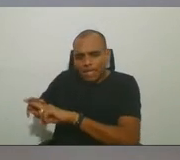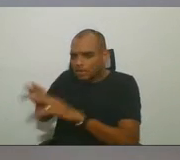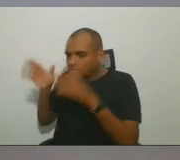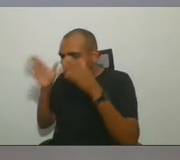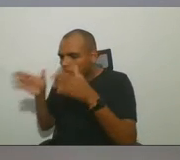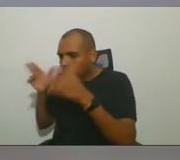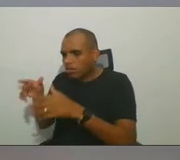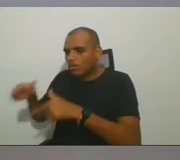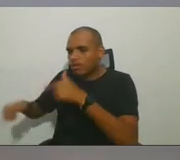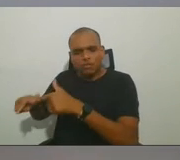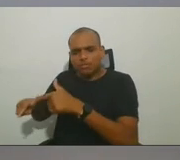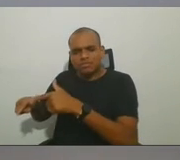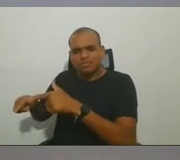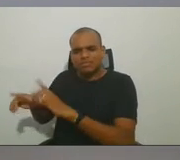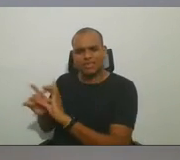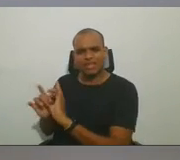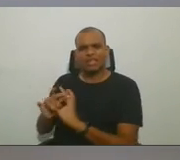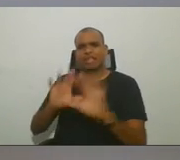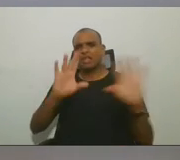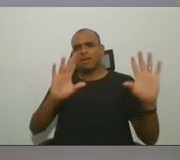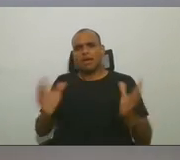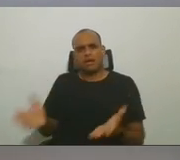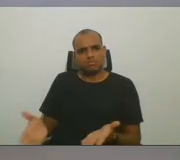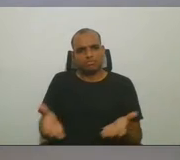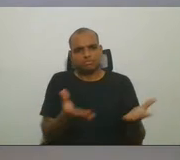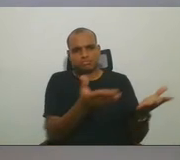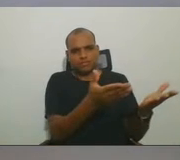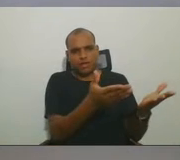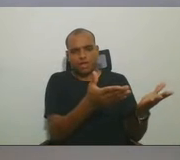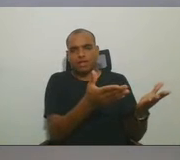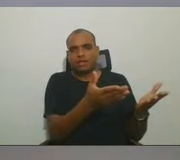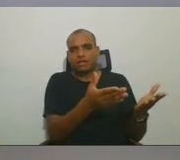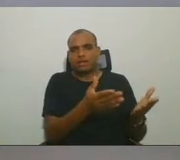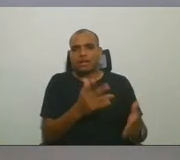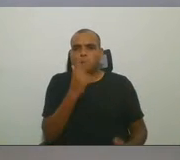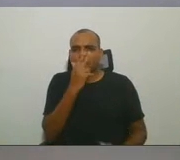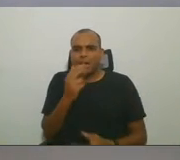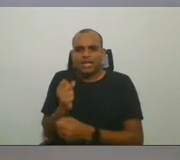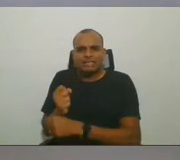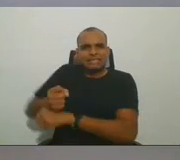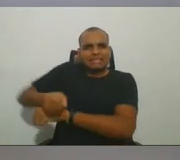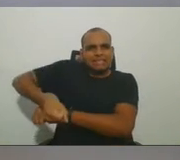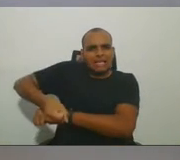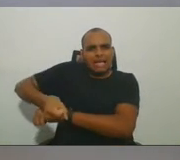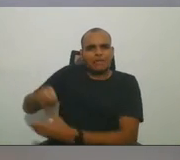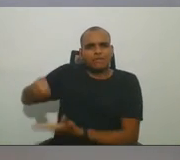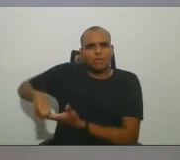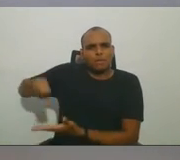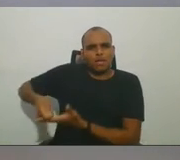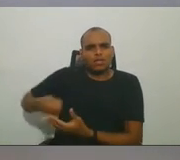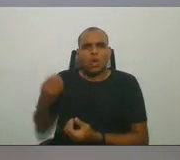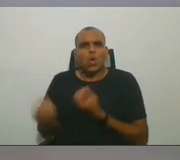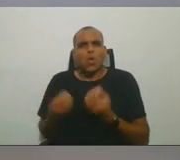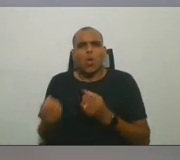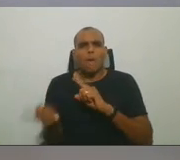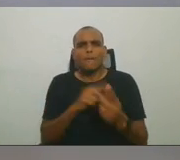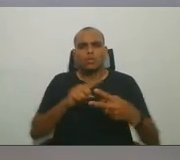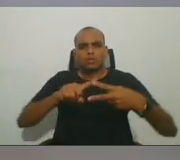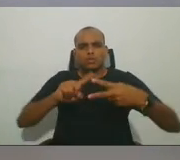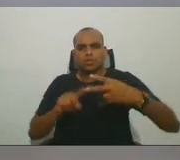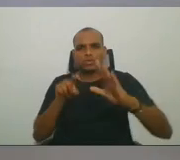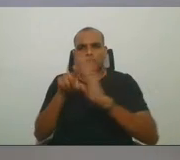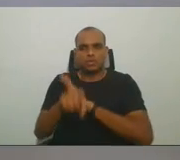que neste momento ele é compulsório, ou seja, como não tornar esse trabalho um trabalho compulsório? São essas duas as